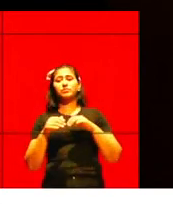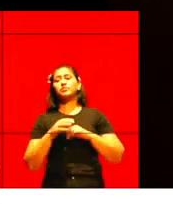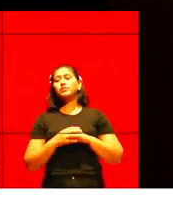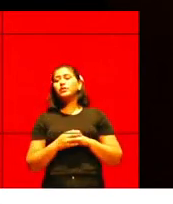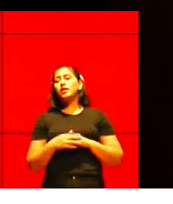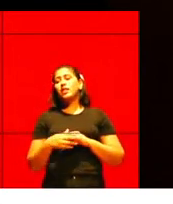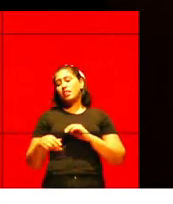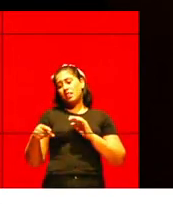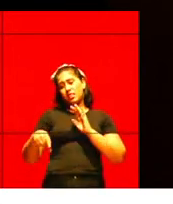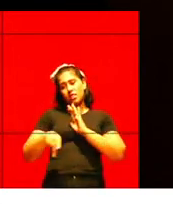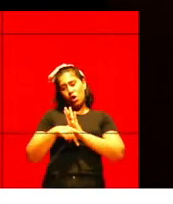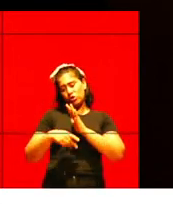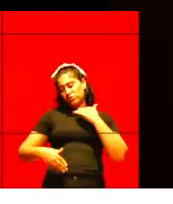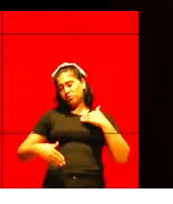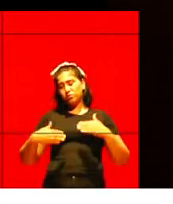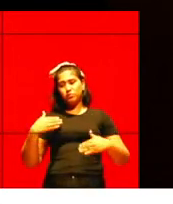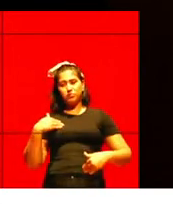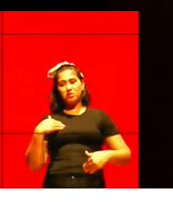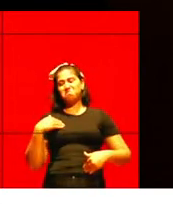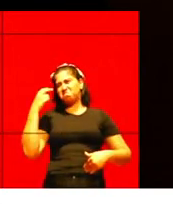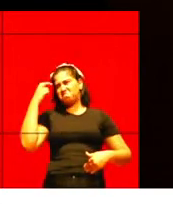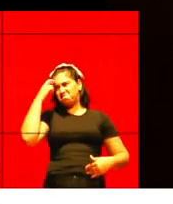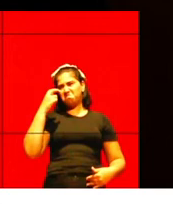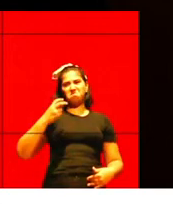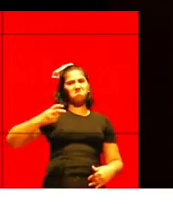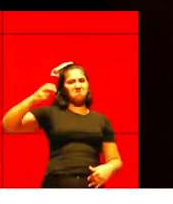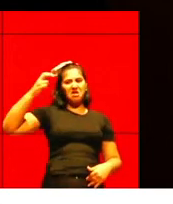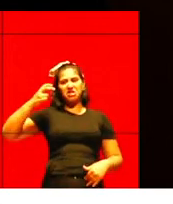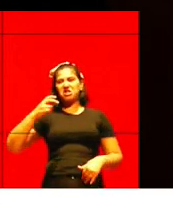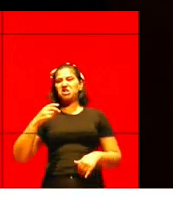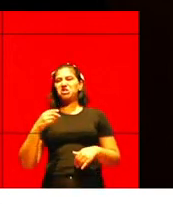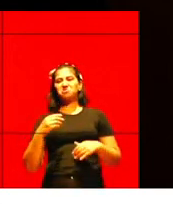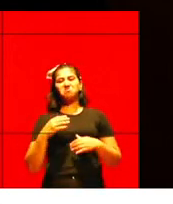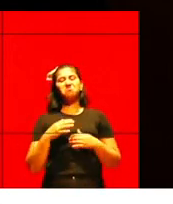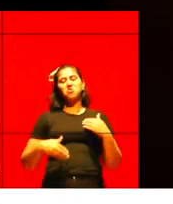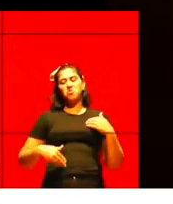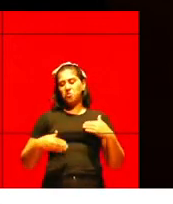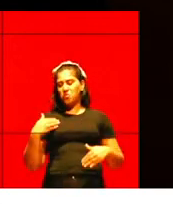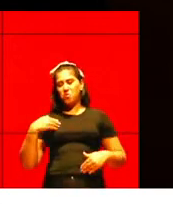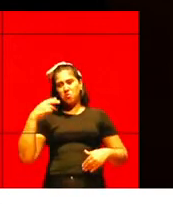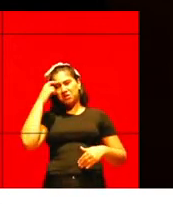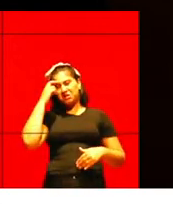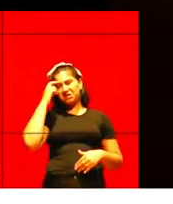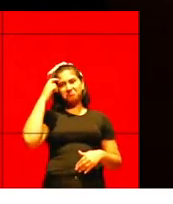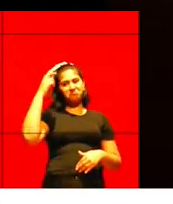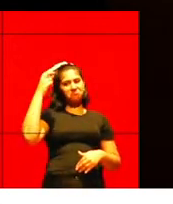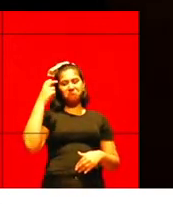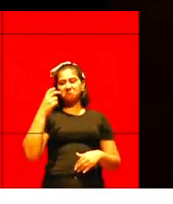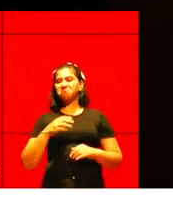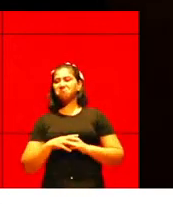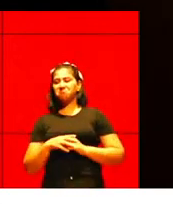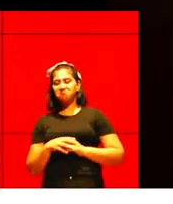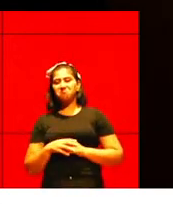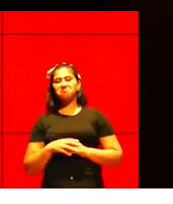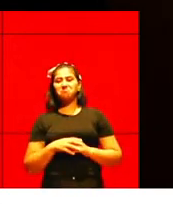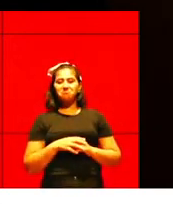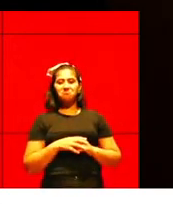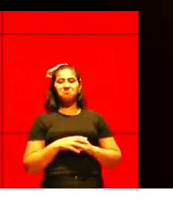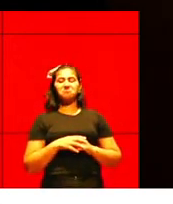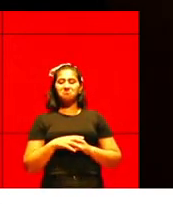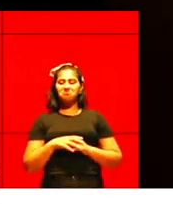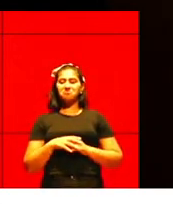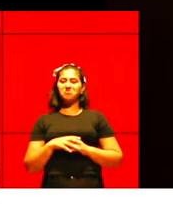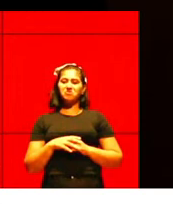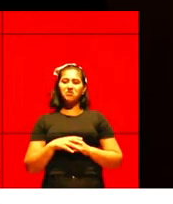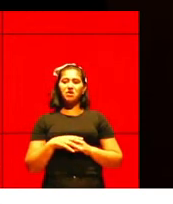e o nosso organismo, ele é muito inteligente. Essa estratégia, ela foi muito bem vantajosa quando nós não